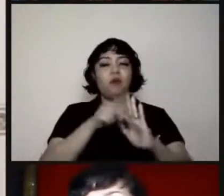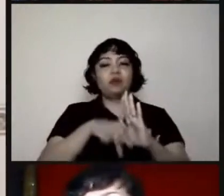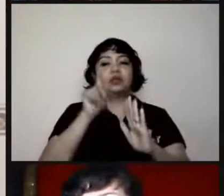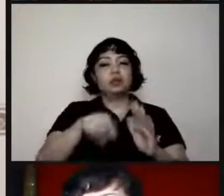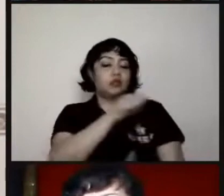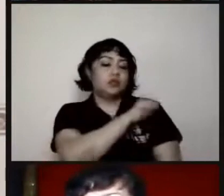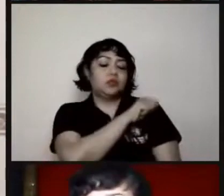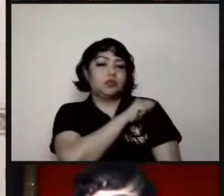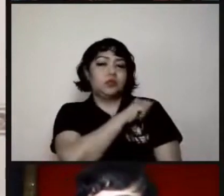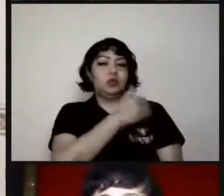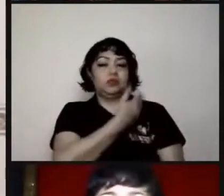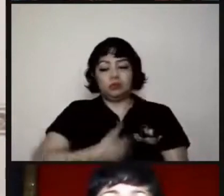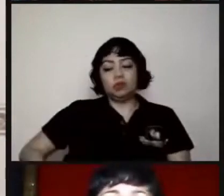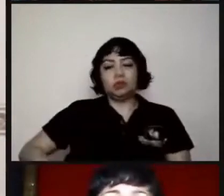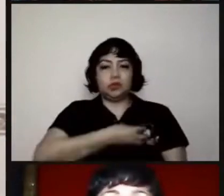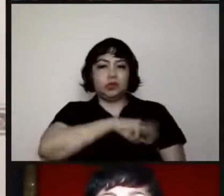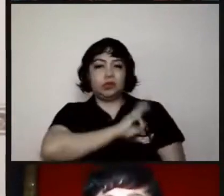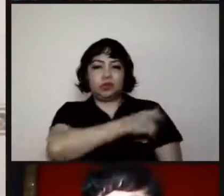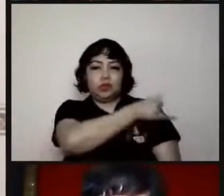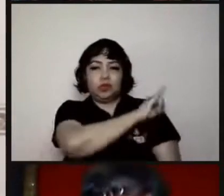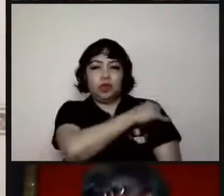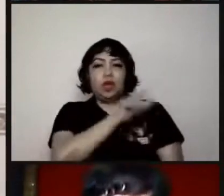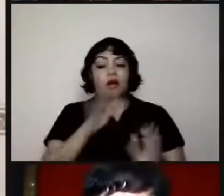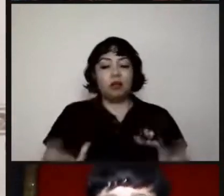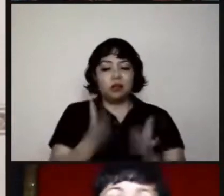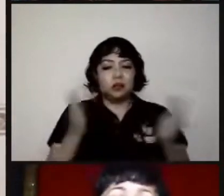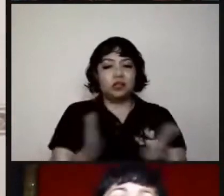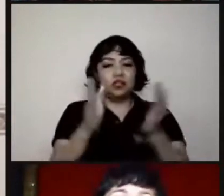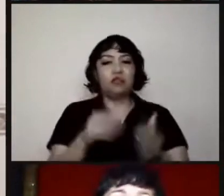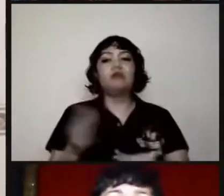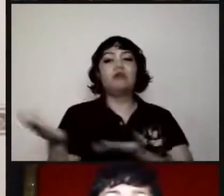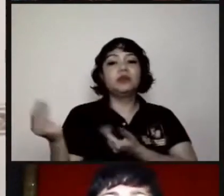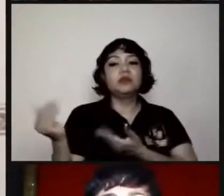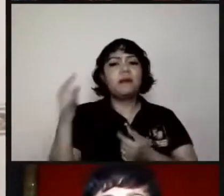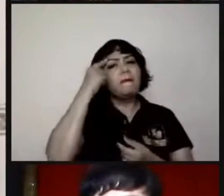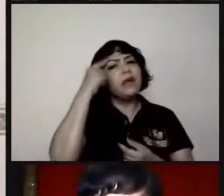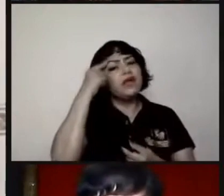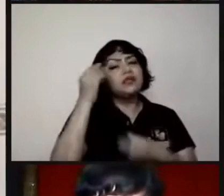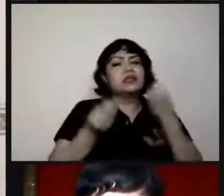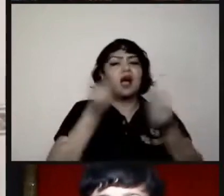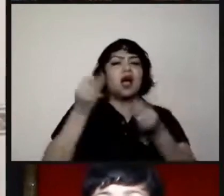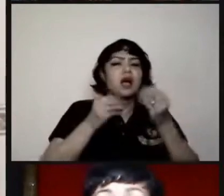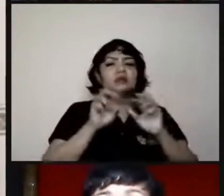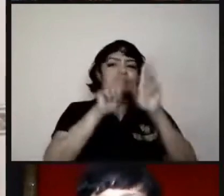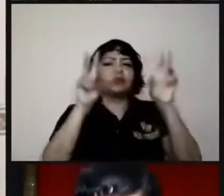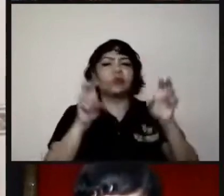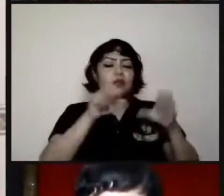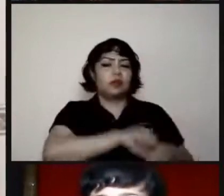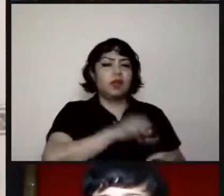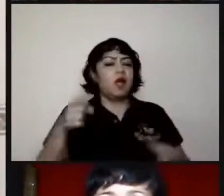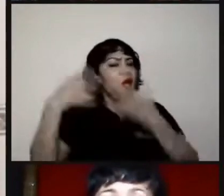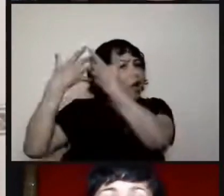para esses jovens, esses adolescentes, a pensarem a questão da independência, né? Refletir e brincar